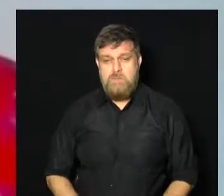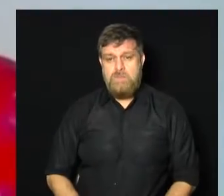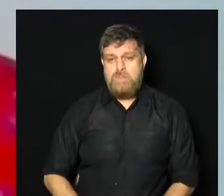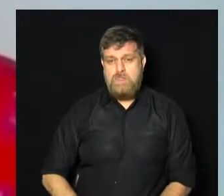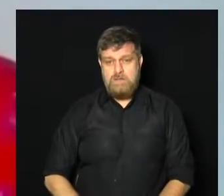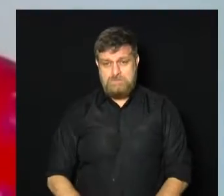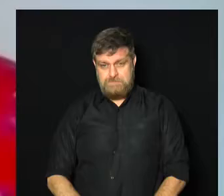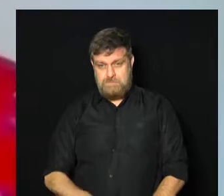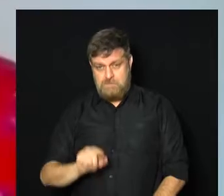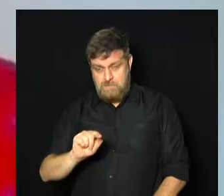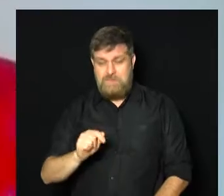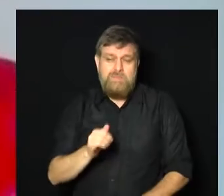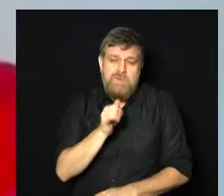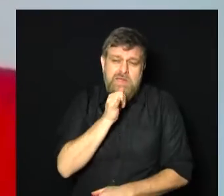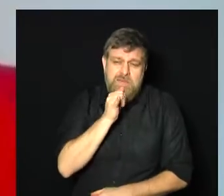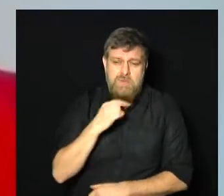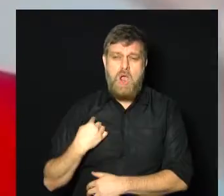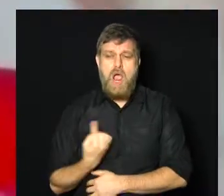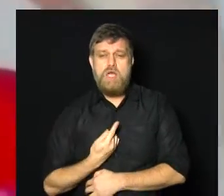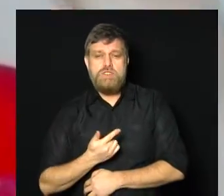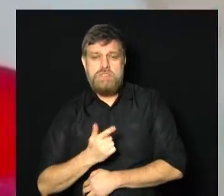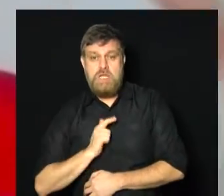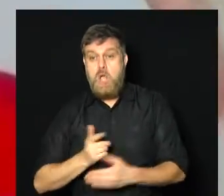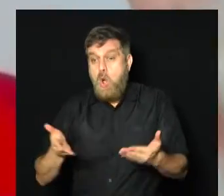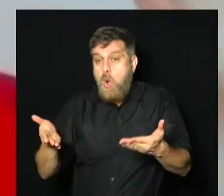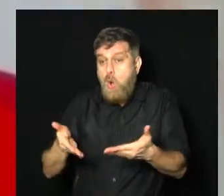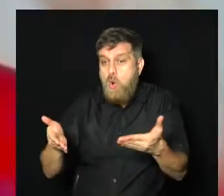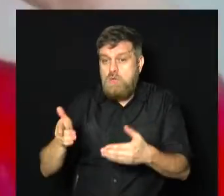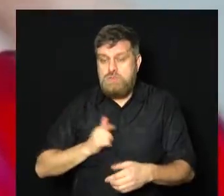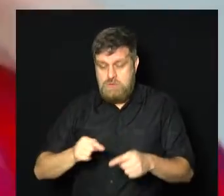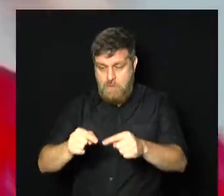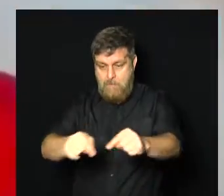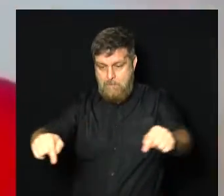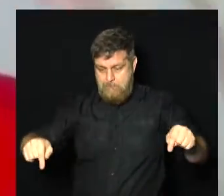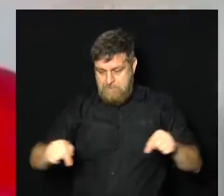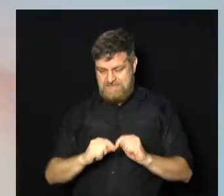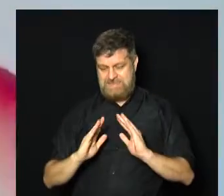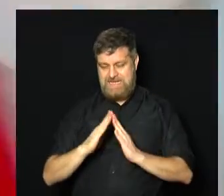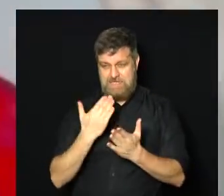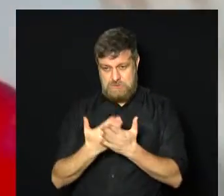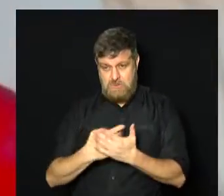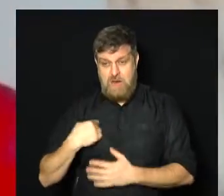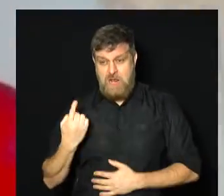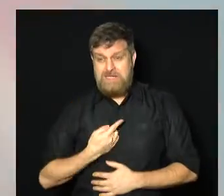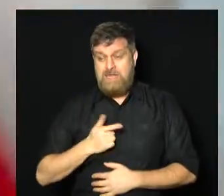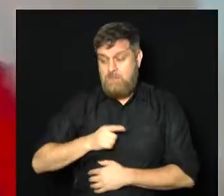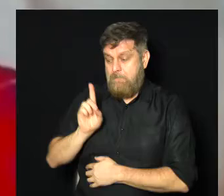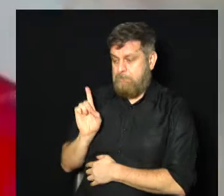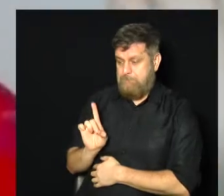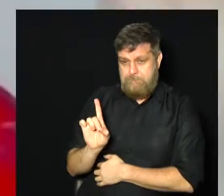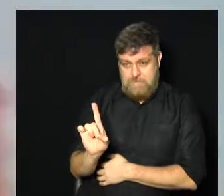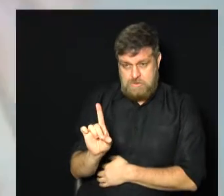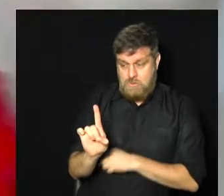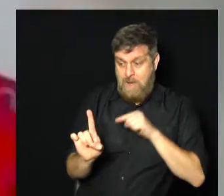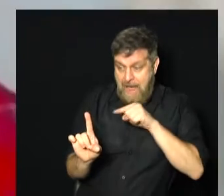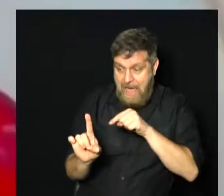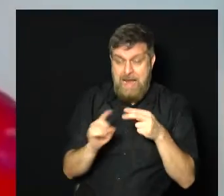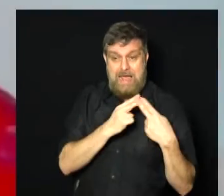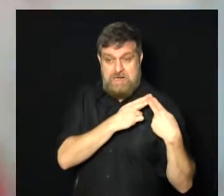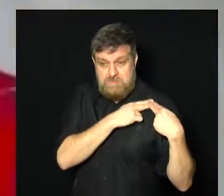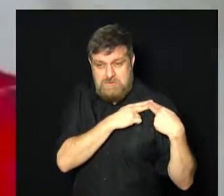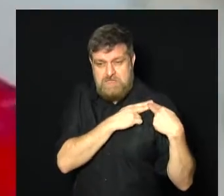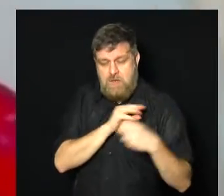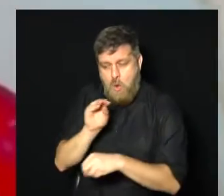que, quando, por exemplo, nós temos, né, hoje, numa sala de aula com as crianças, nós temos uma pessoa que é responsável pelo cuidado,